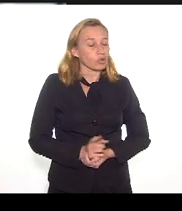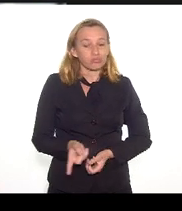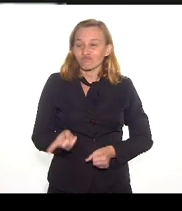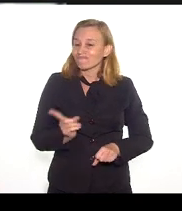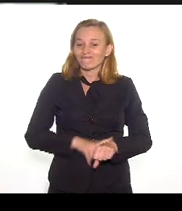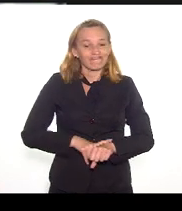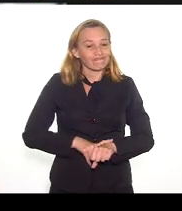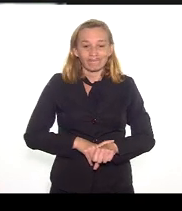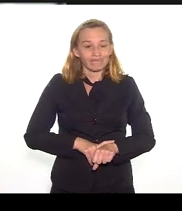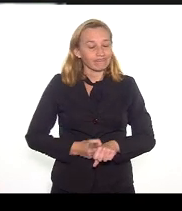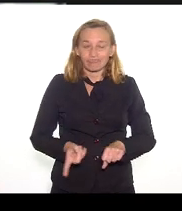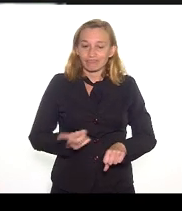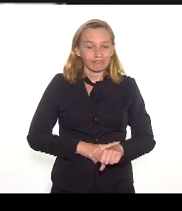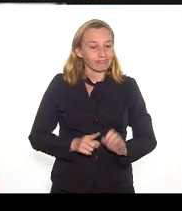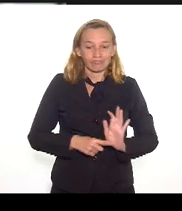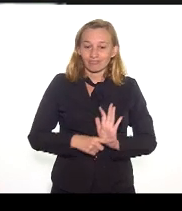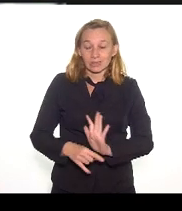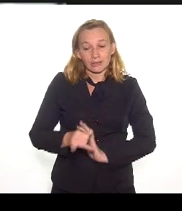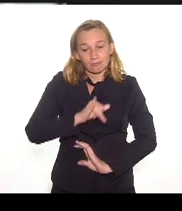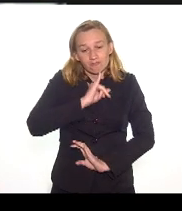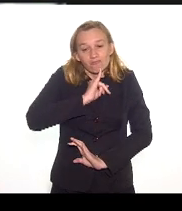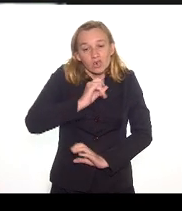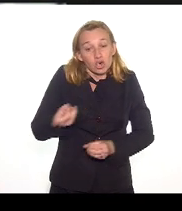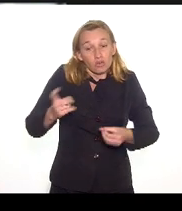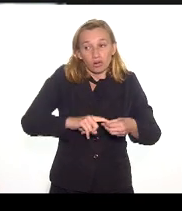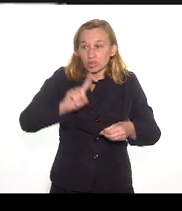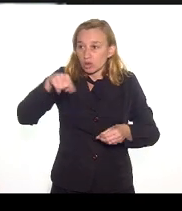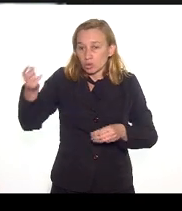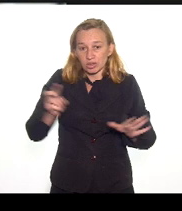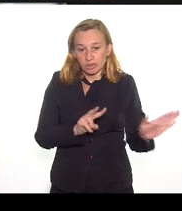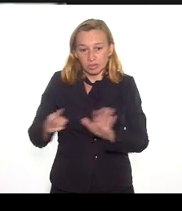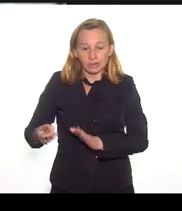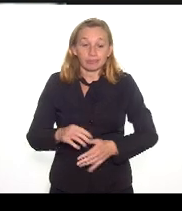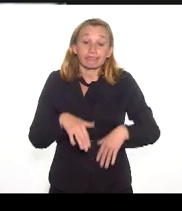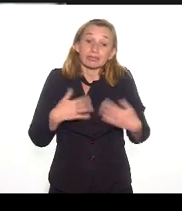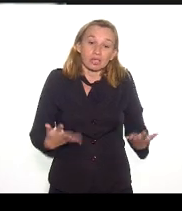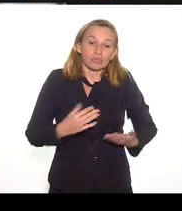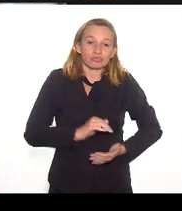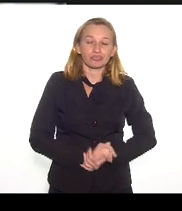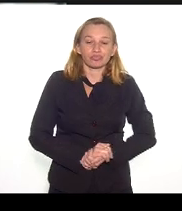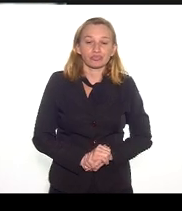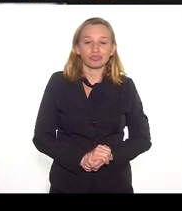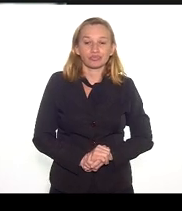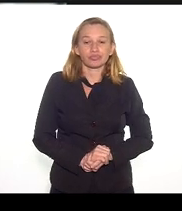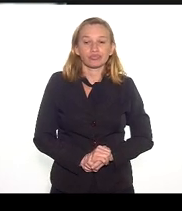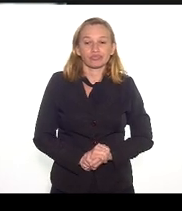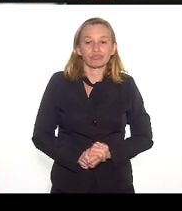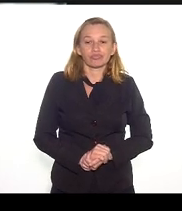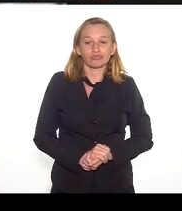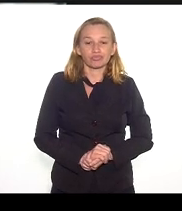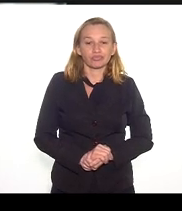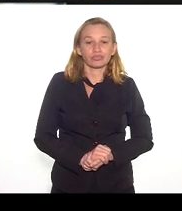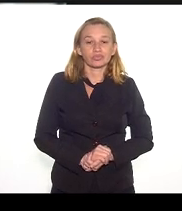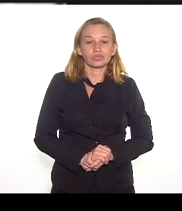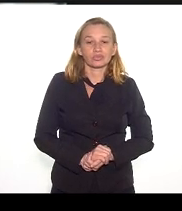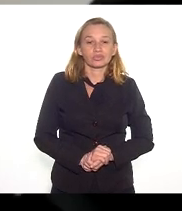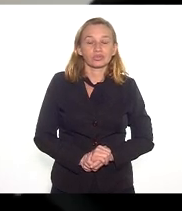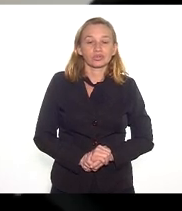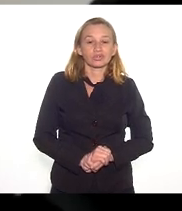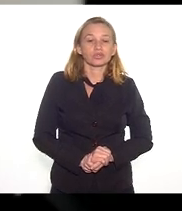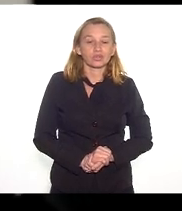Não dá para ajudar, infelizmente. Então, volta próxima semana. Então, com os pareceres